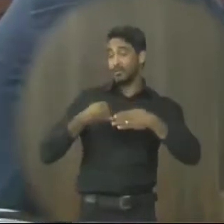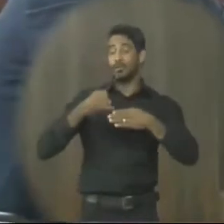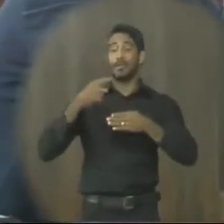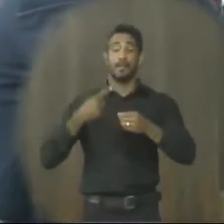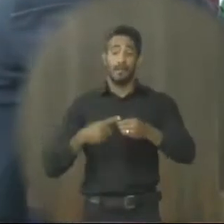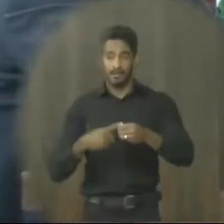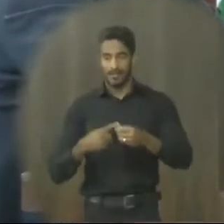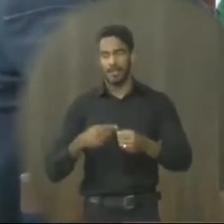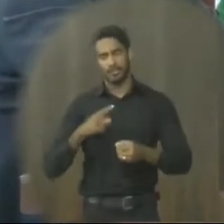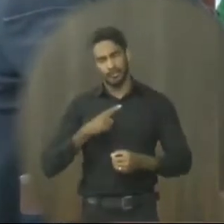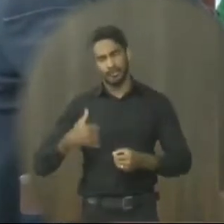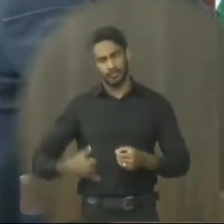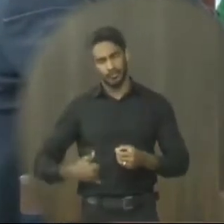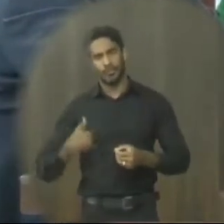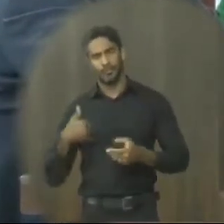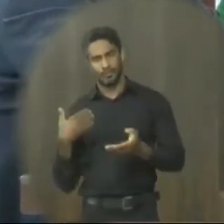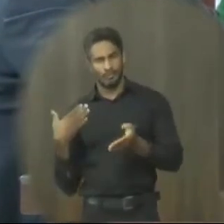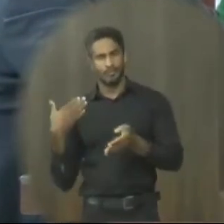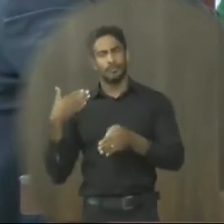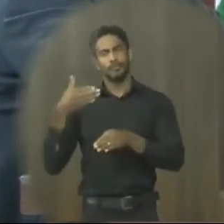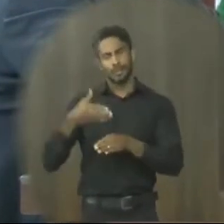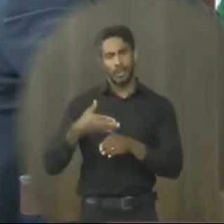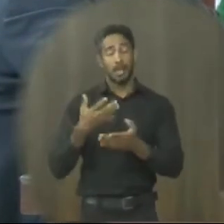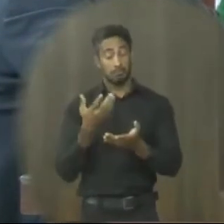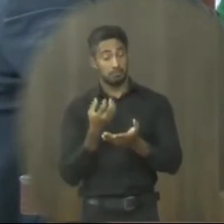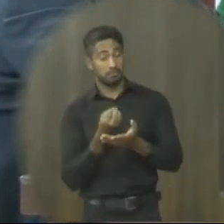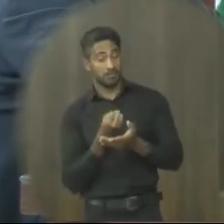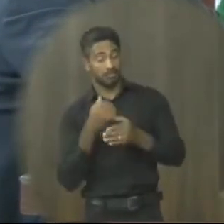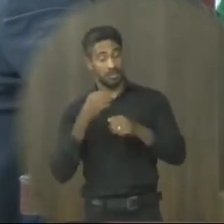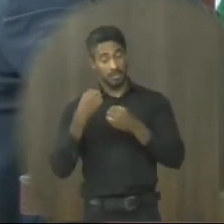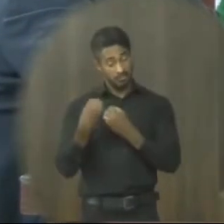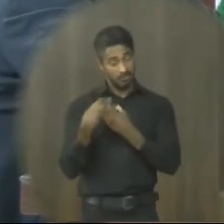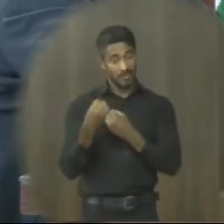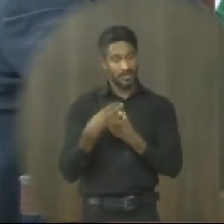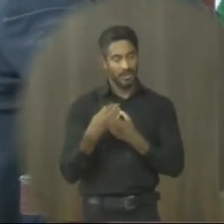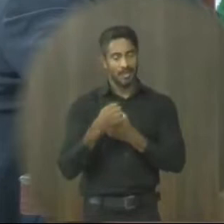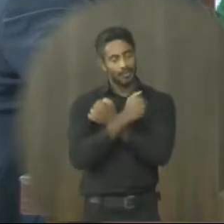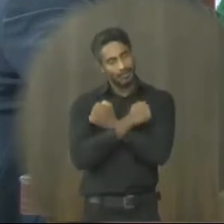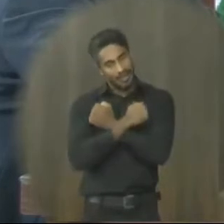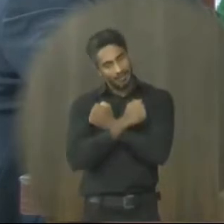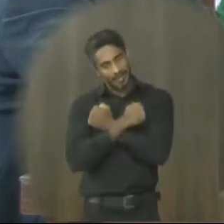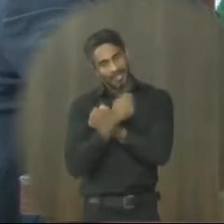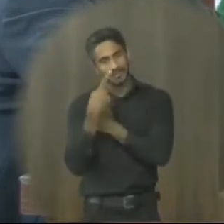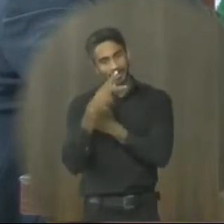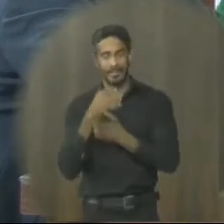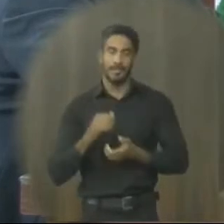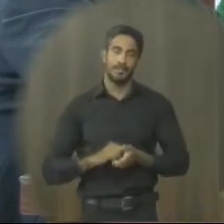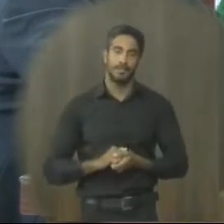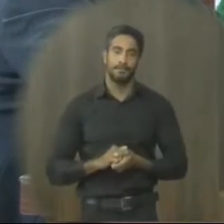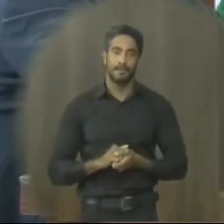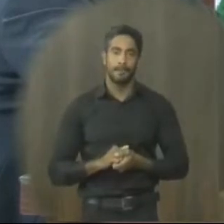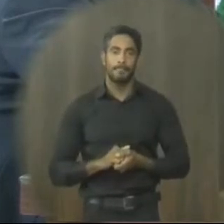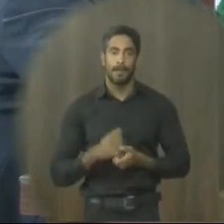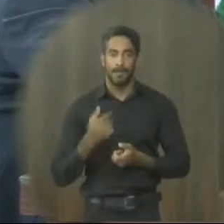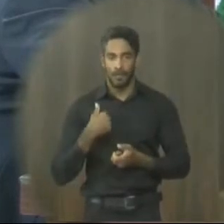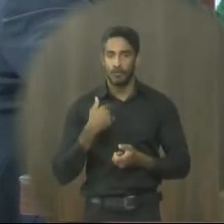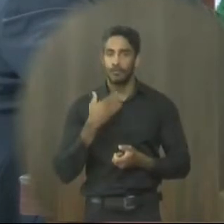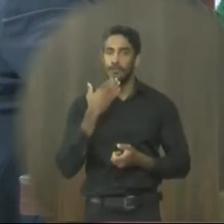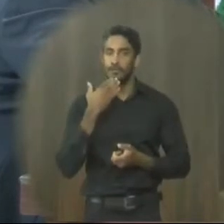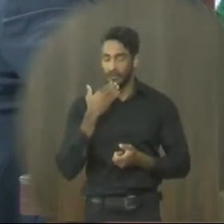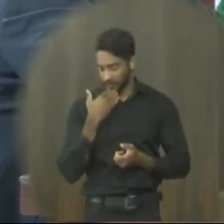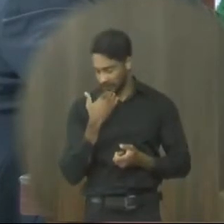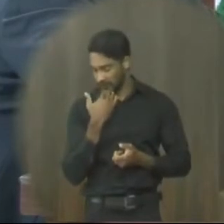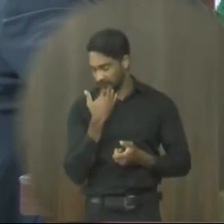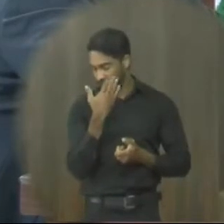me capacitado no primeiro dia que eu pisei lá no seu gabinete. Mando um abraço para toda a equipe. Eu vou fazer duas indicações de necessidade